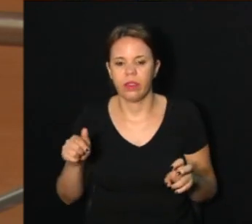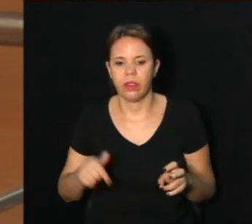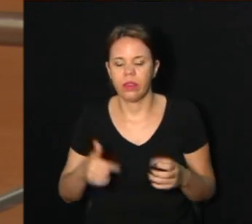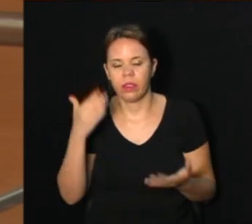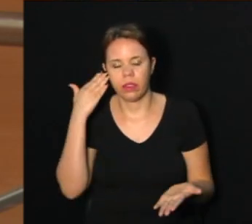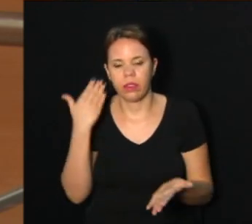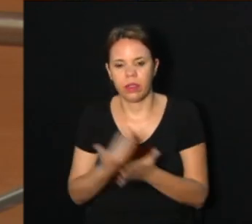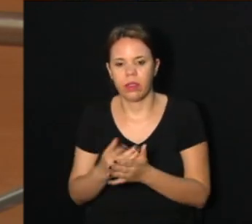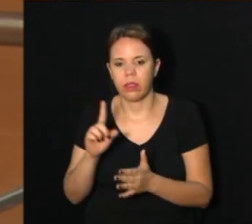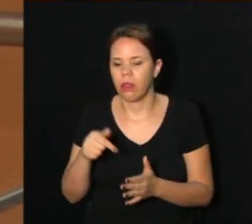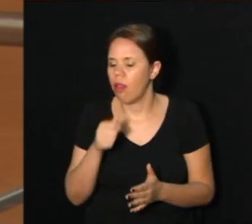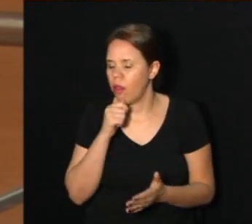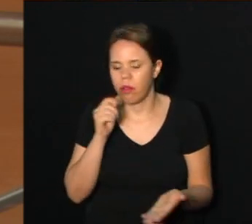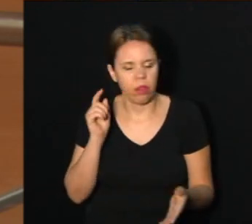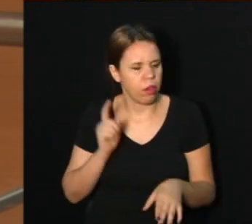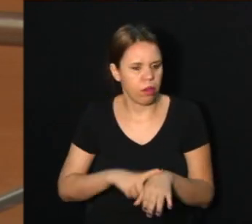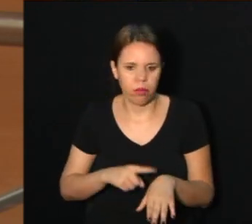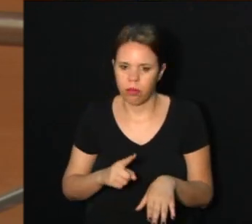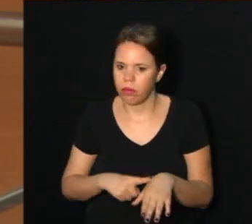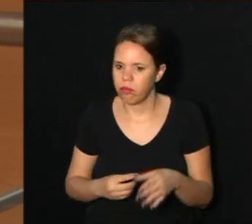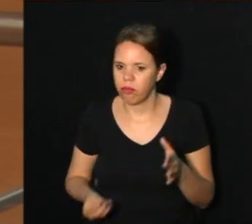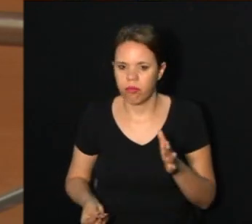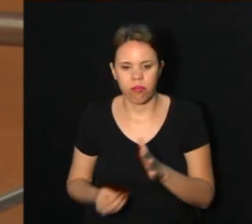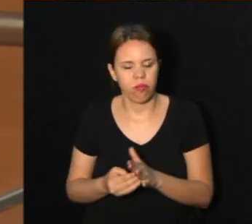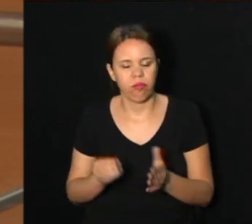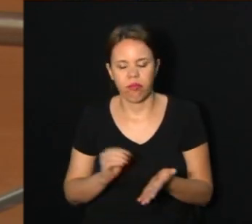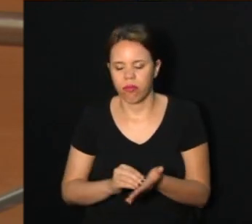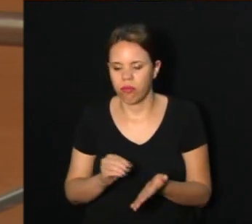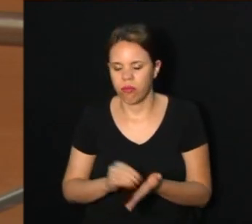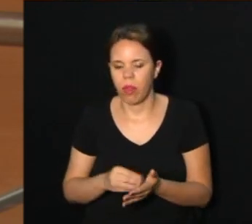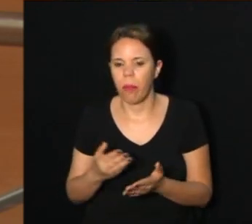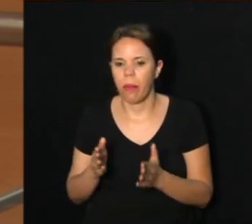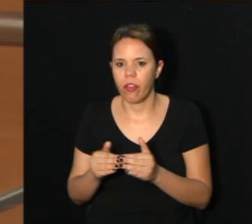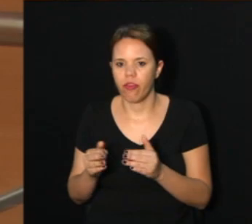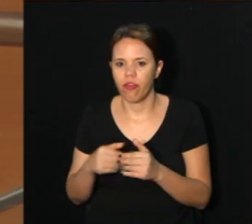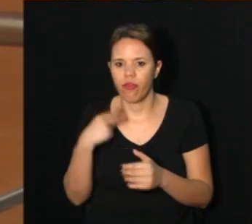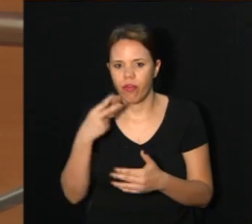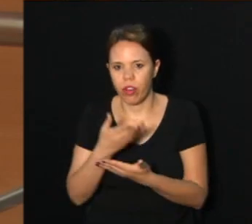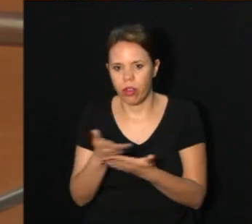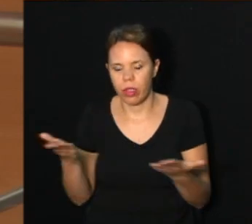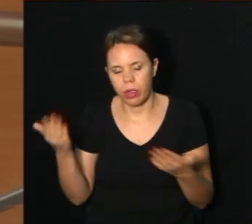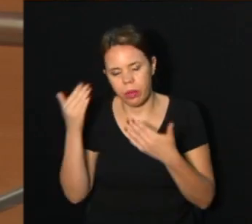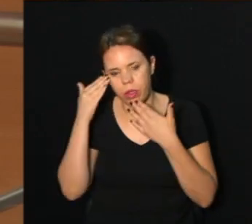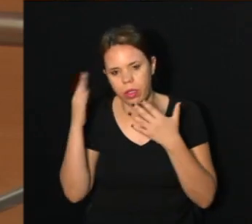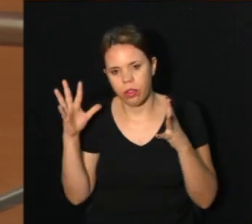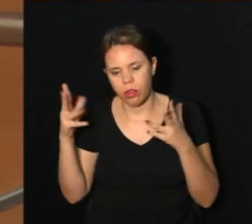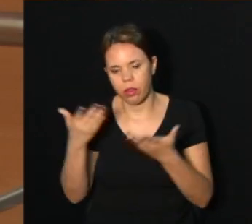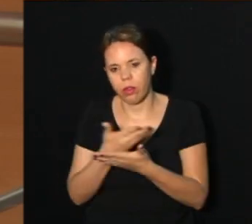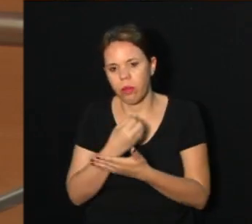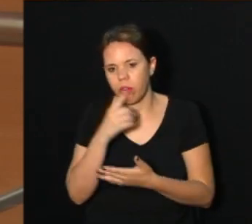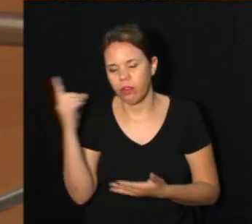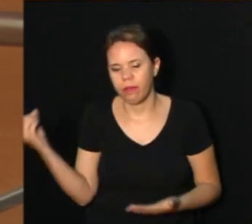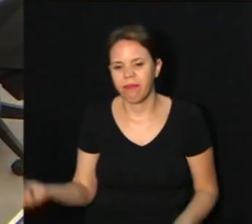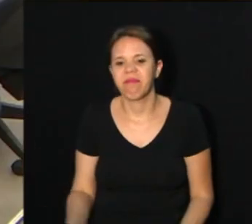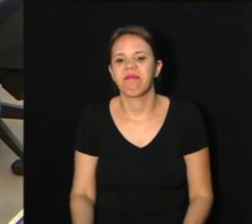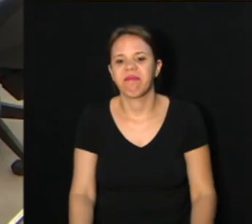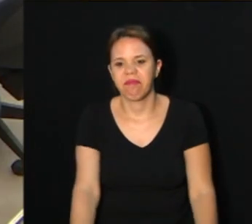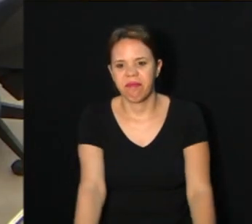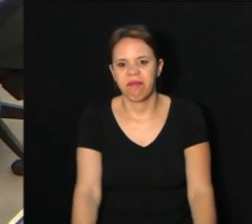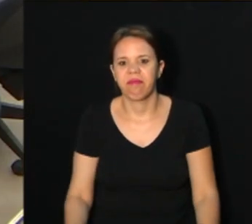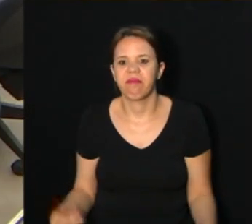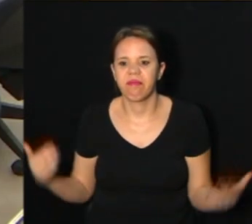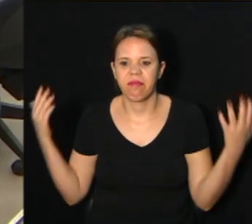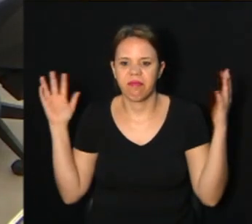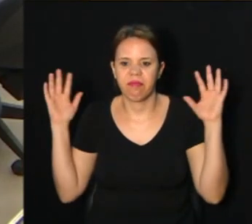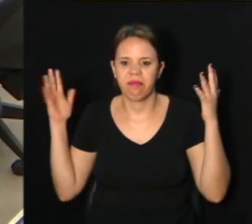Acredito que seja insuficiente. Pedir para os vereadores aí fazer esse pedido, tá bom? Muito obrigado a todos, um bom dia.